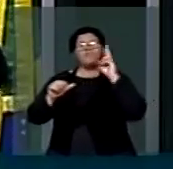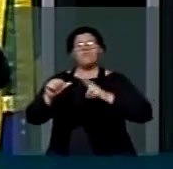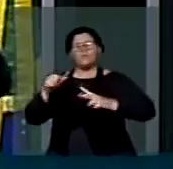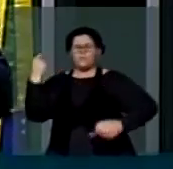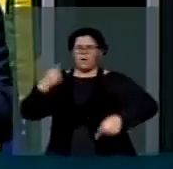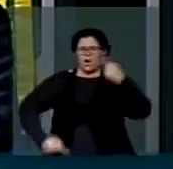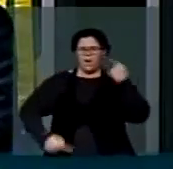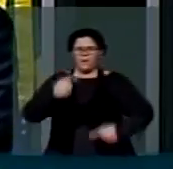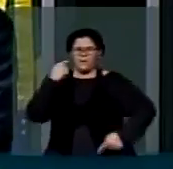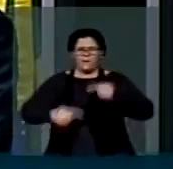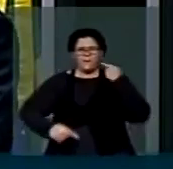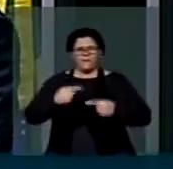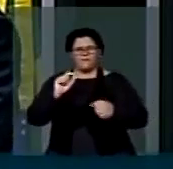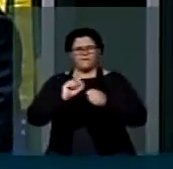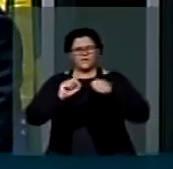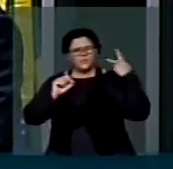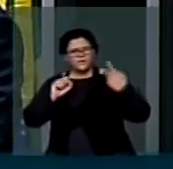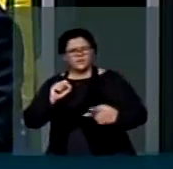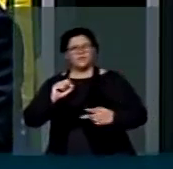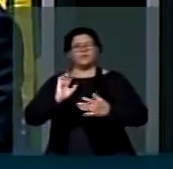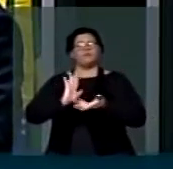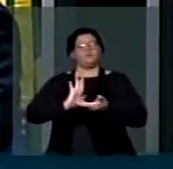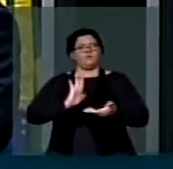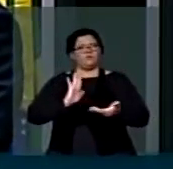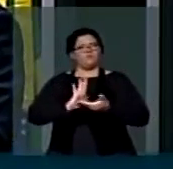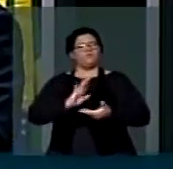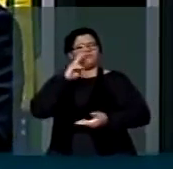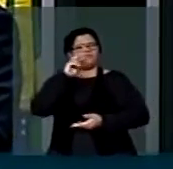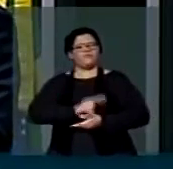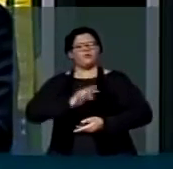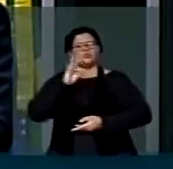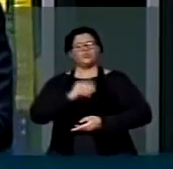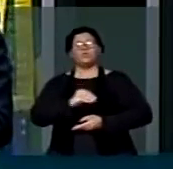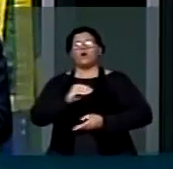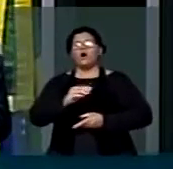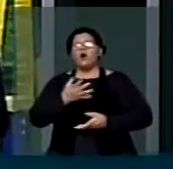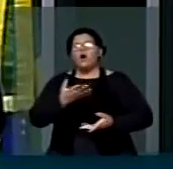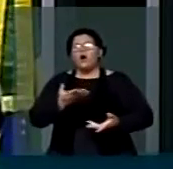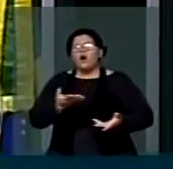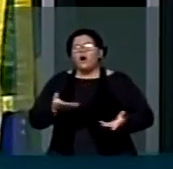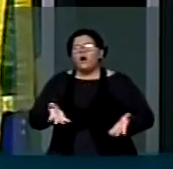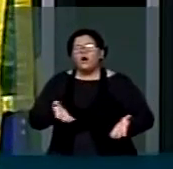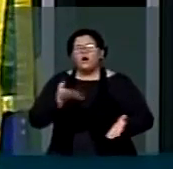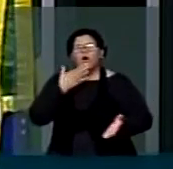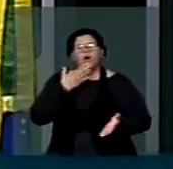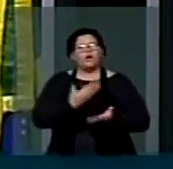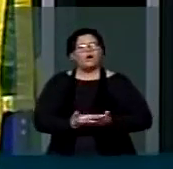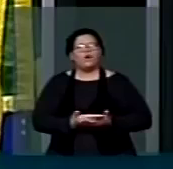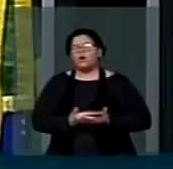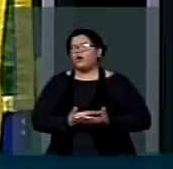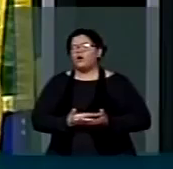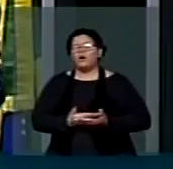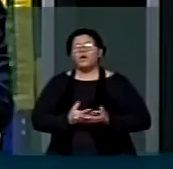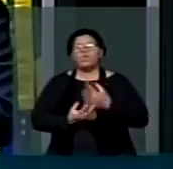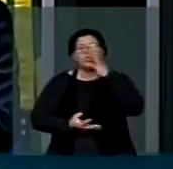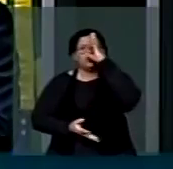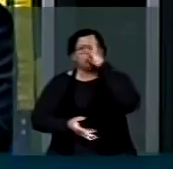debates realizados aqui nessa casa, e ela entendeu que dos